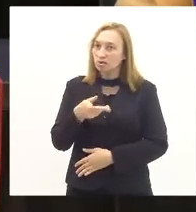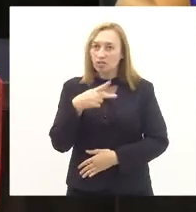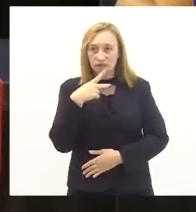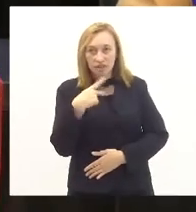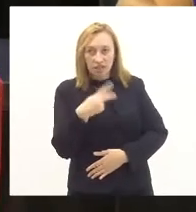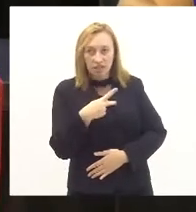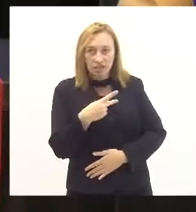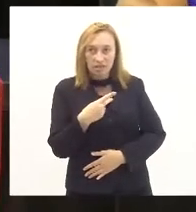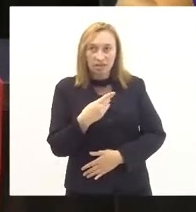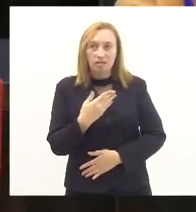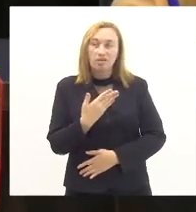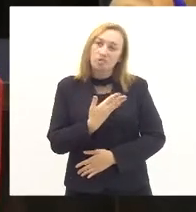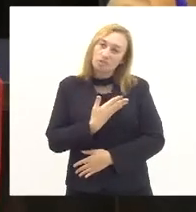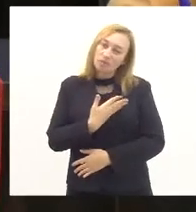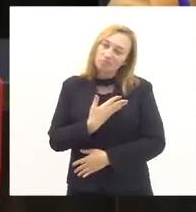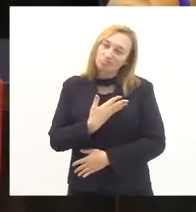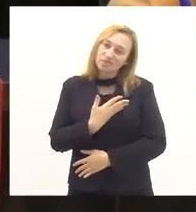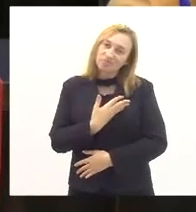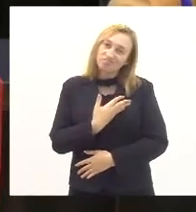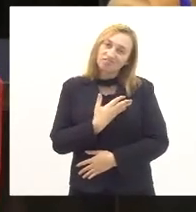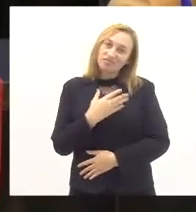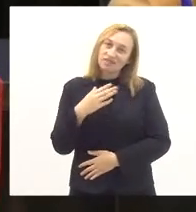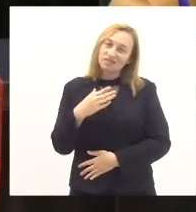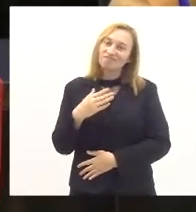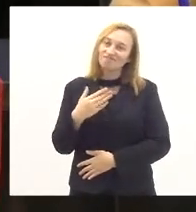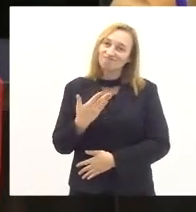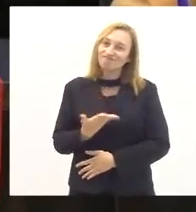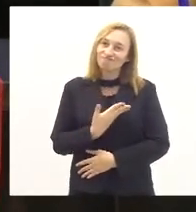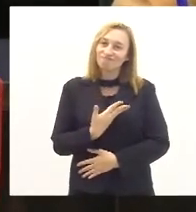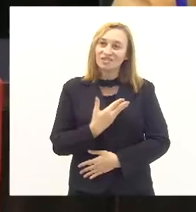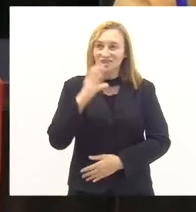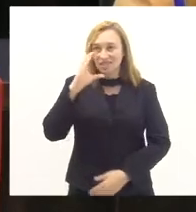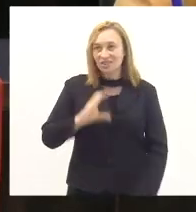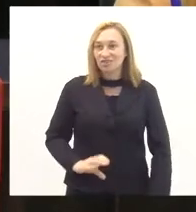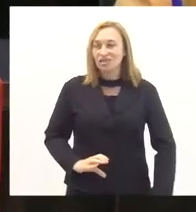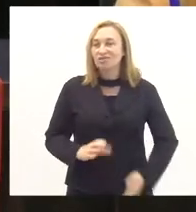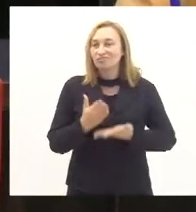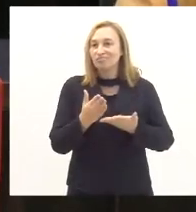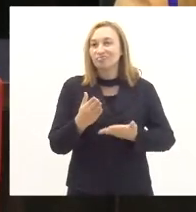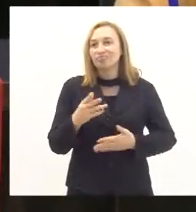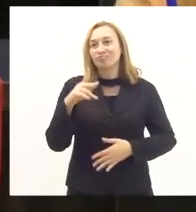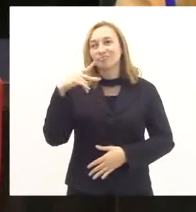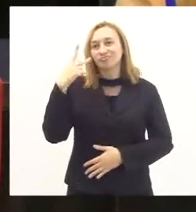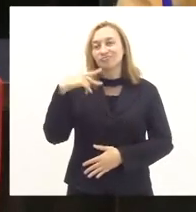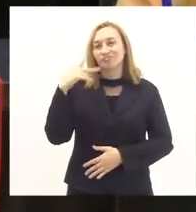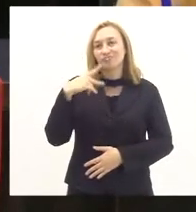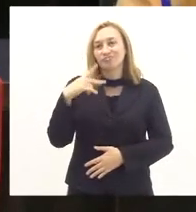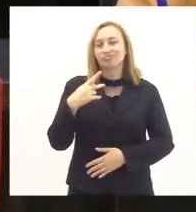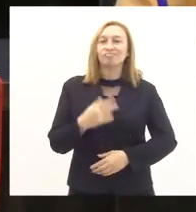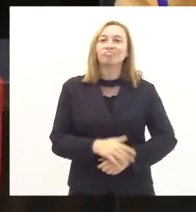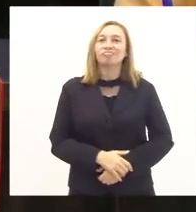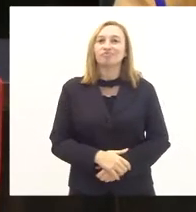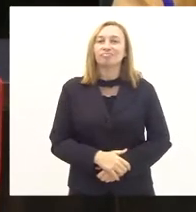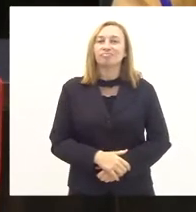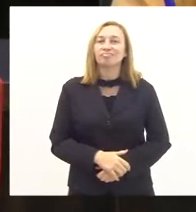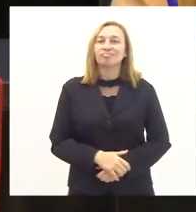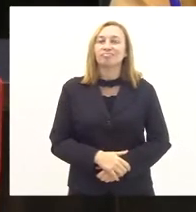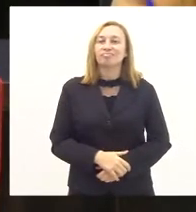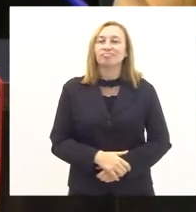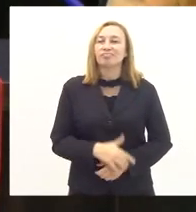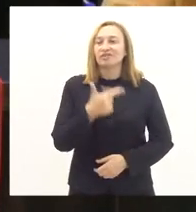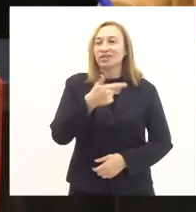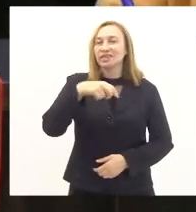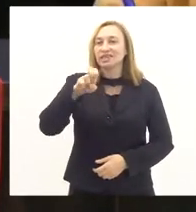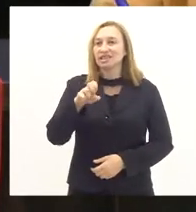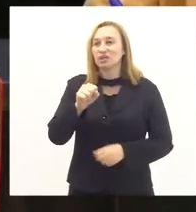meu parceiro civil estável, parlamentar e combativo, há pelo menos